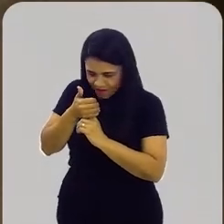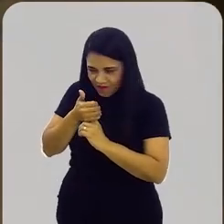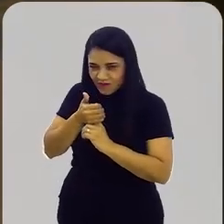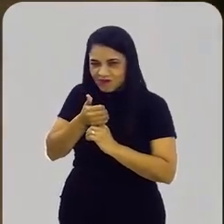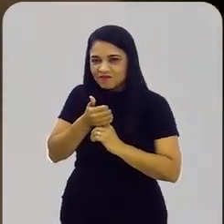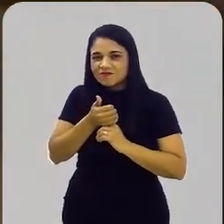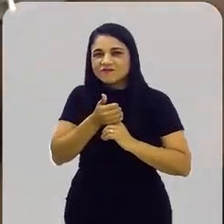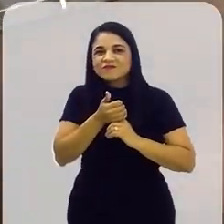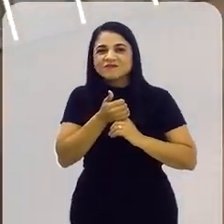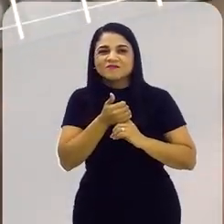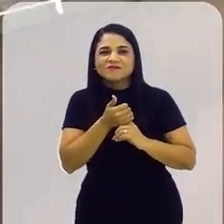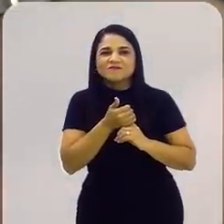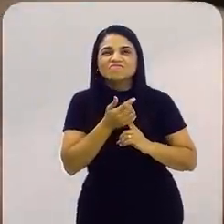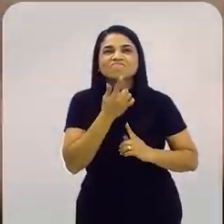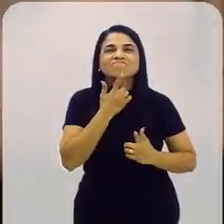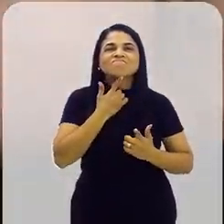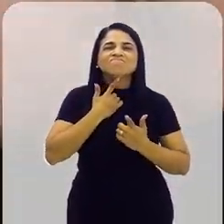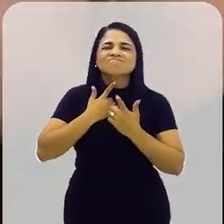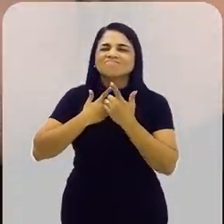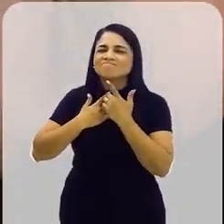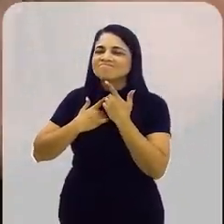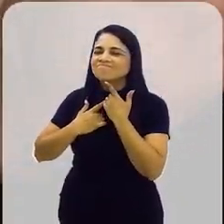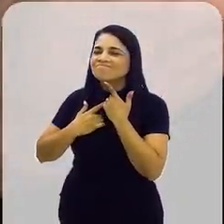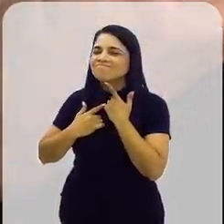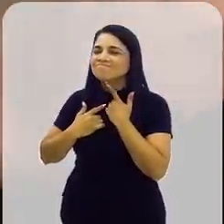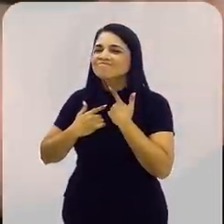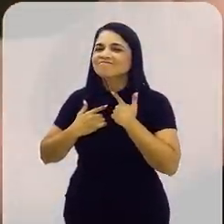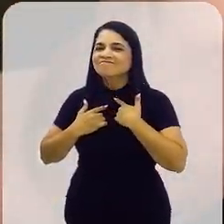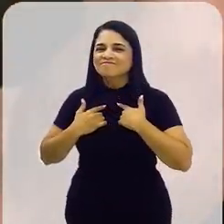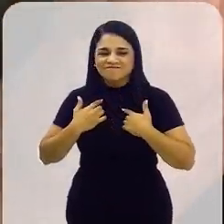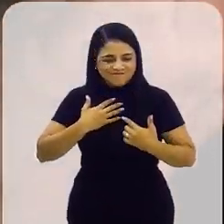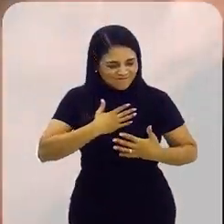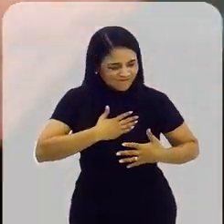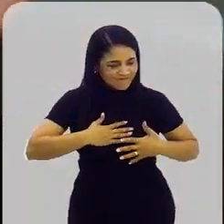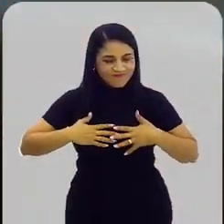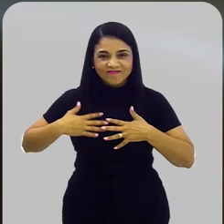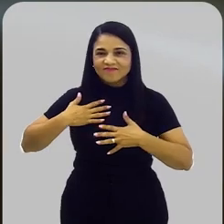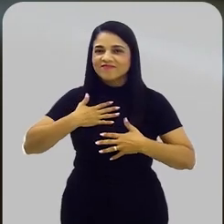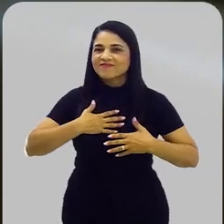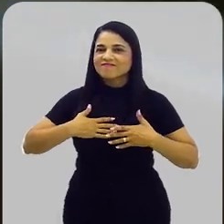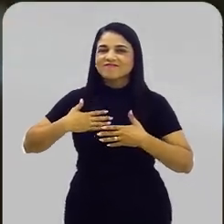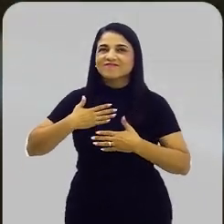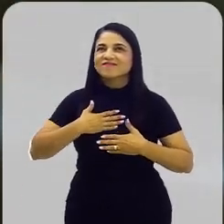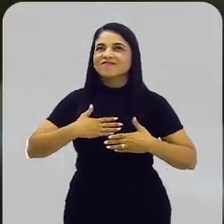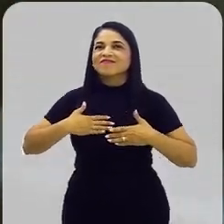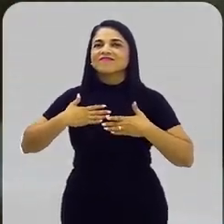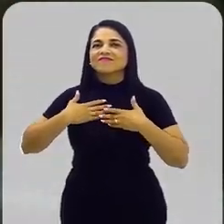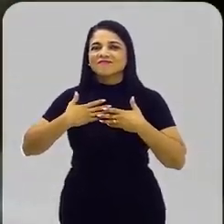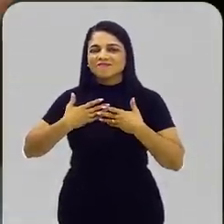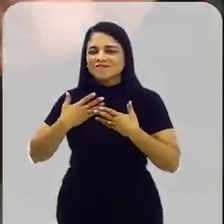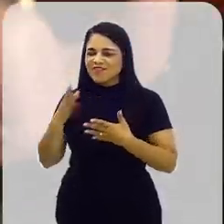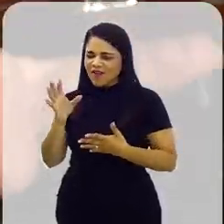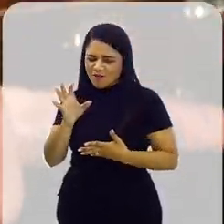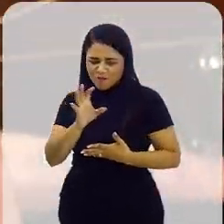Agora todo desejo é satisfeito em seu